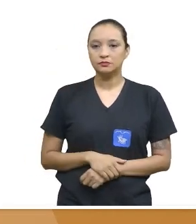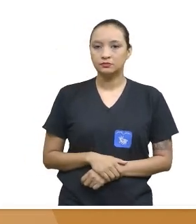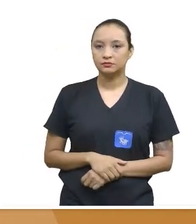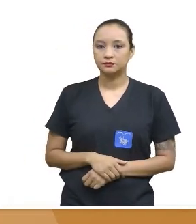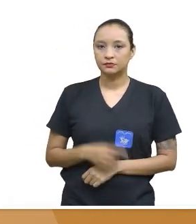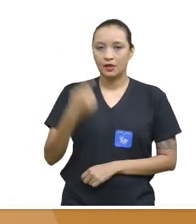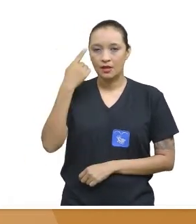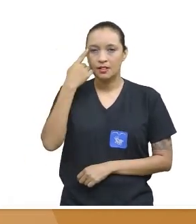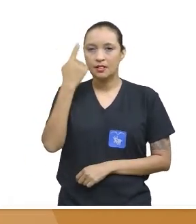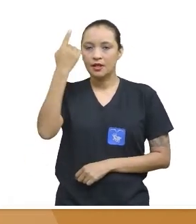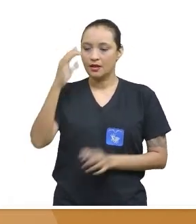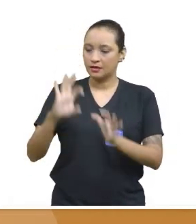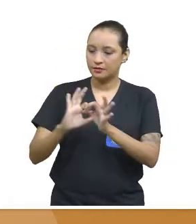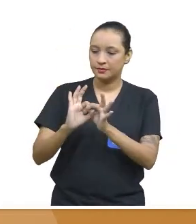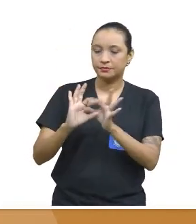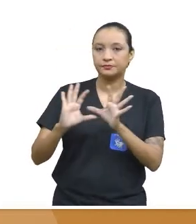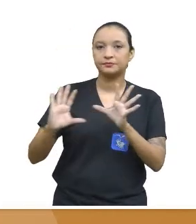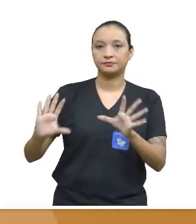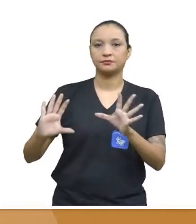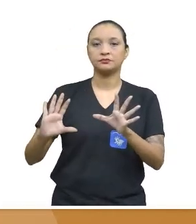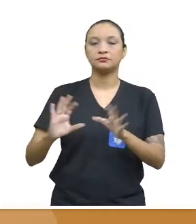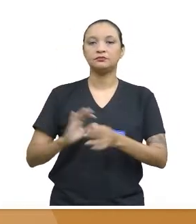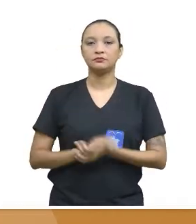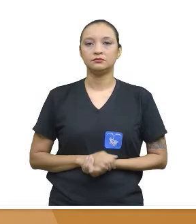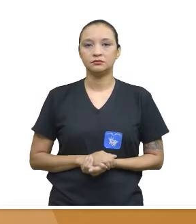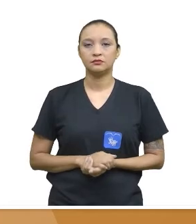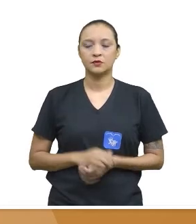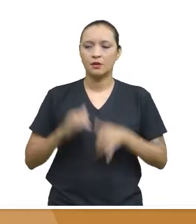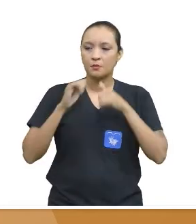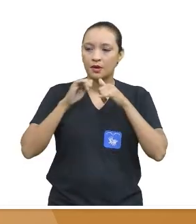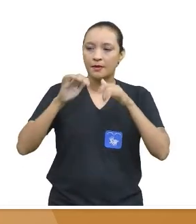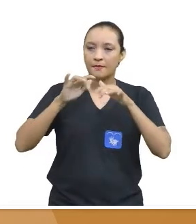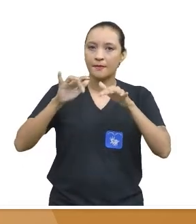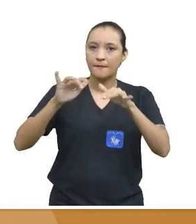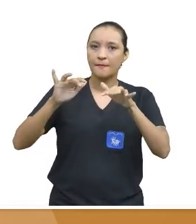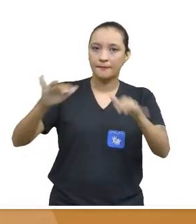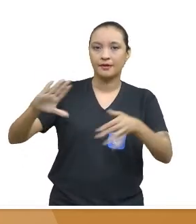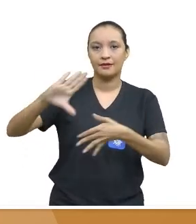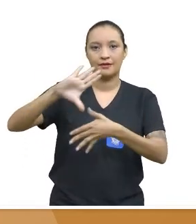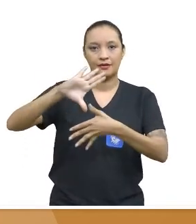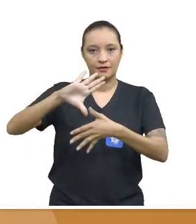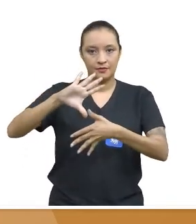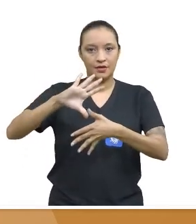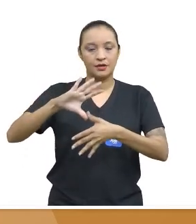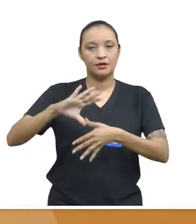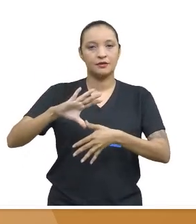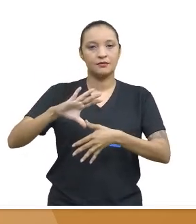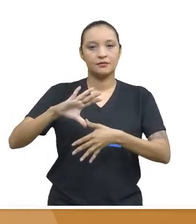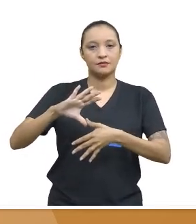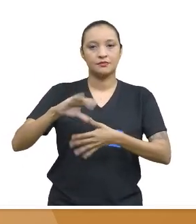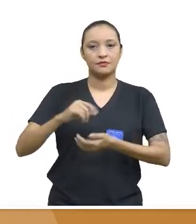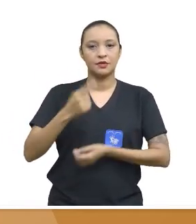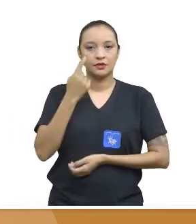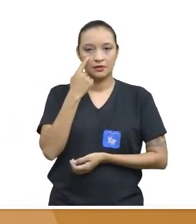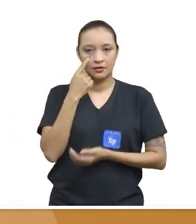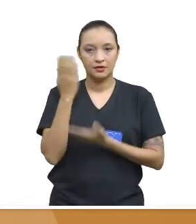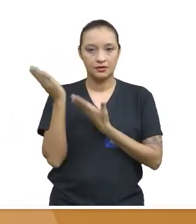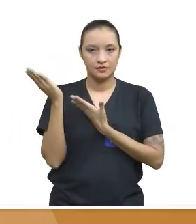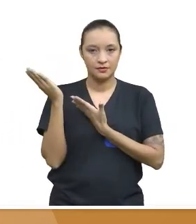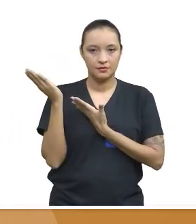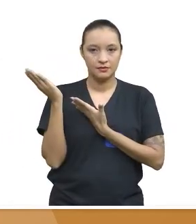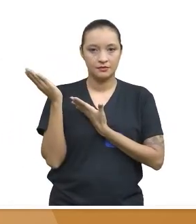de liberdade, ela se espalha pela América. E aqui na nossa imagem, nós vamos ver uma imagem